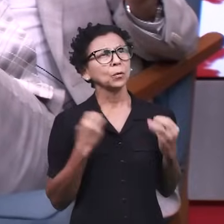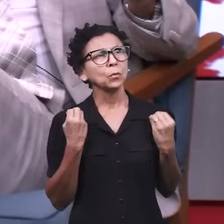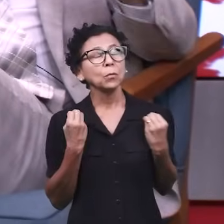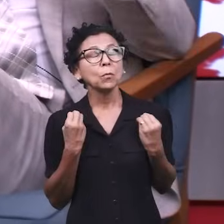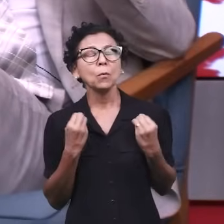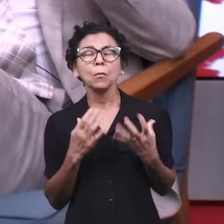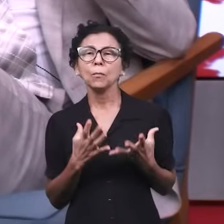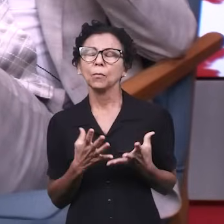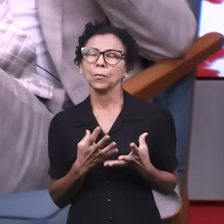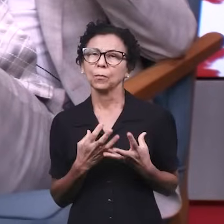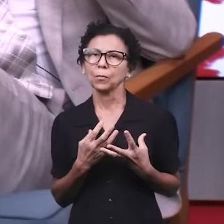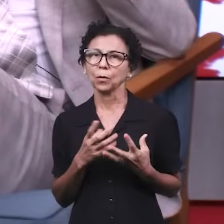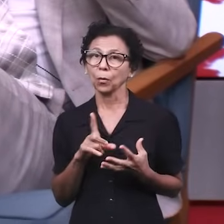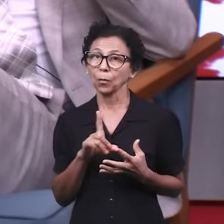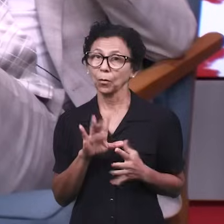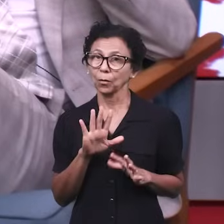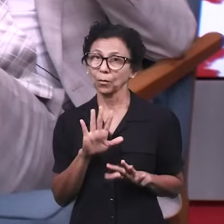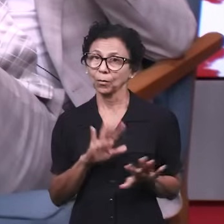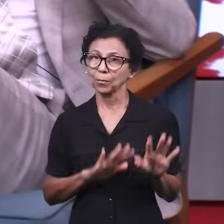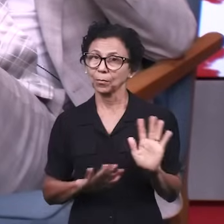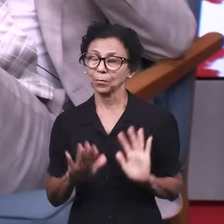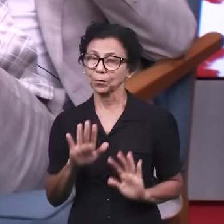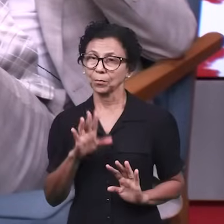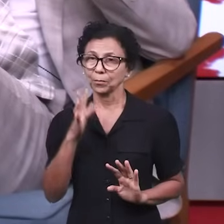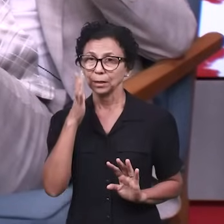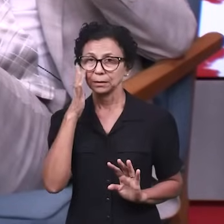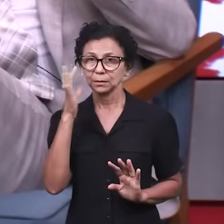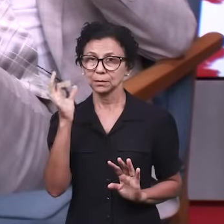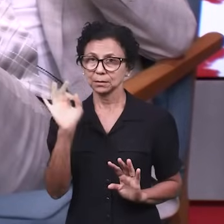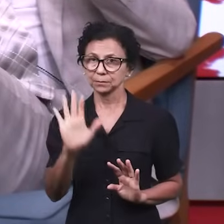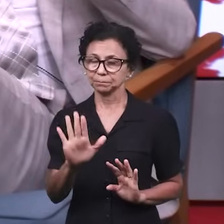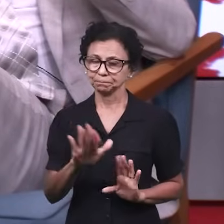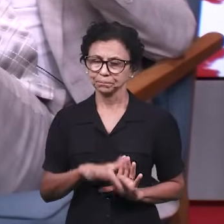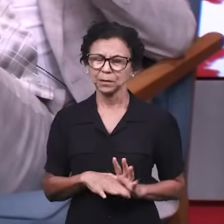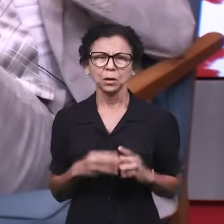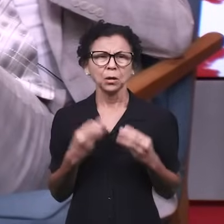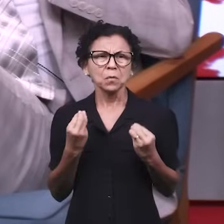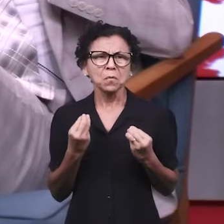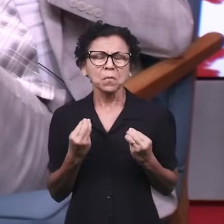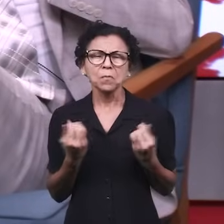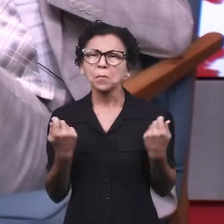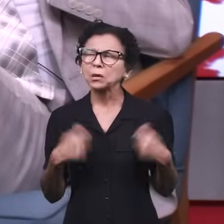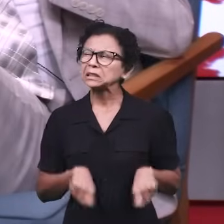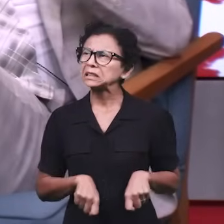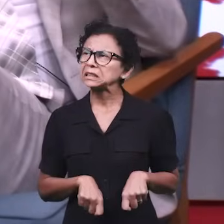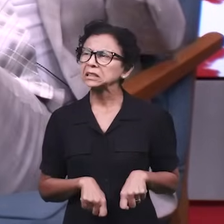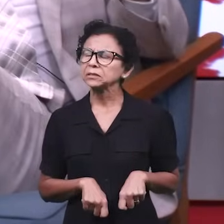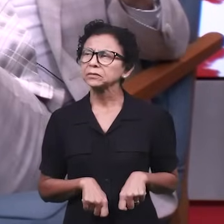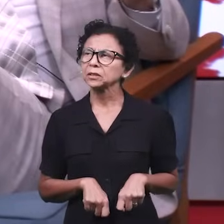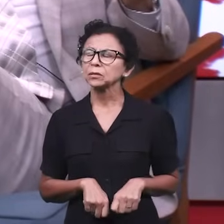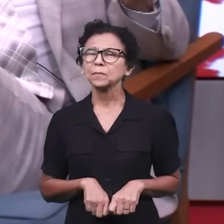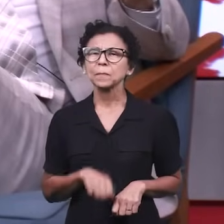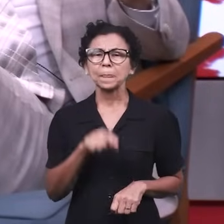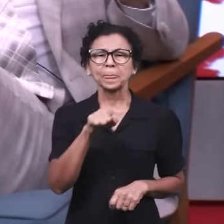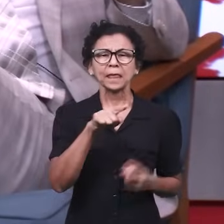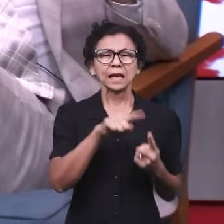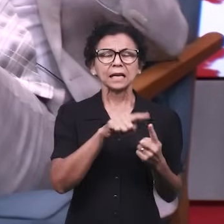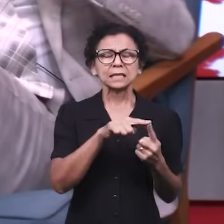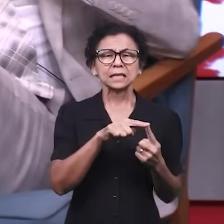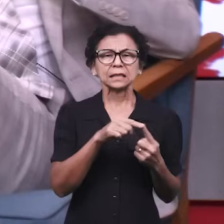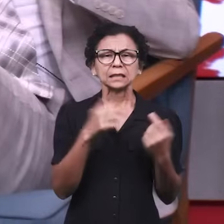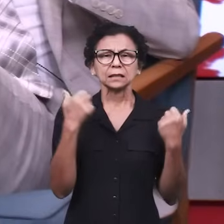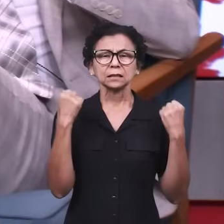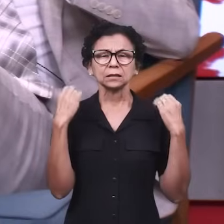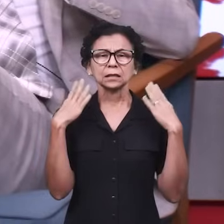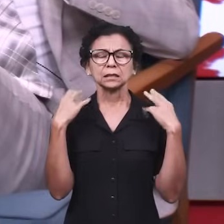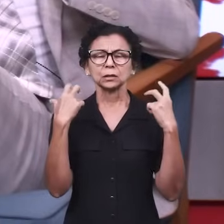pode? Olha o absurdo, isso é um perigo. Então, o irmão está falando em línguas e